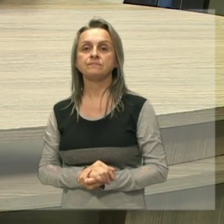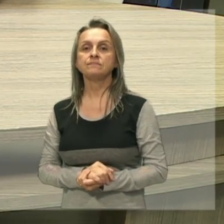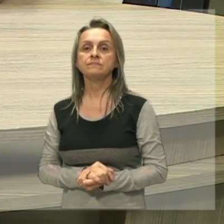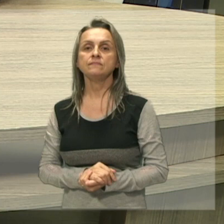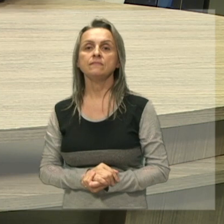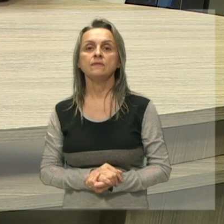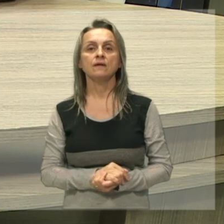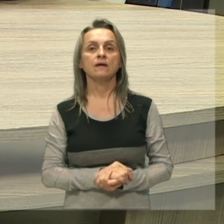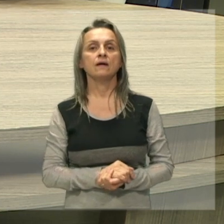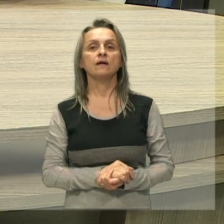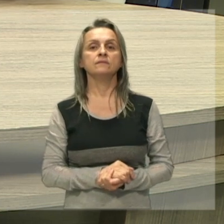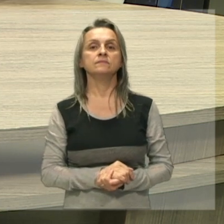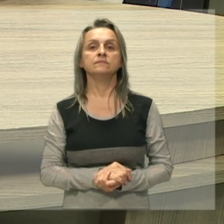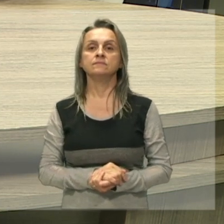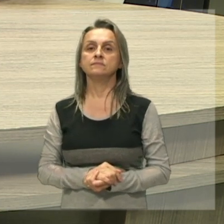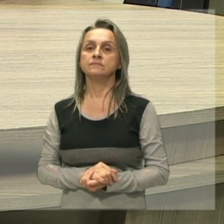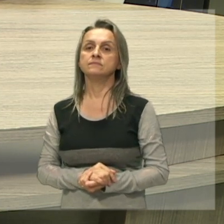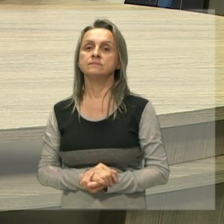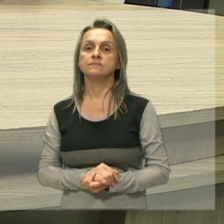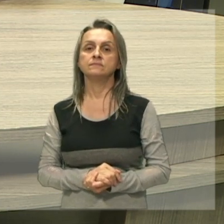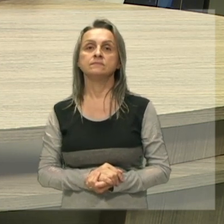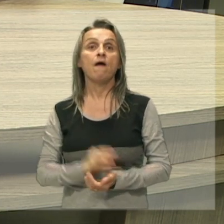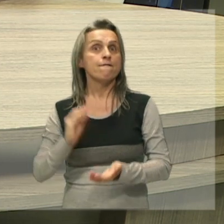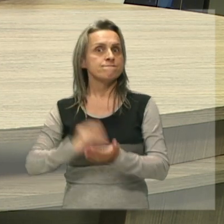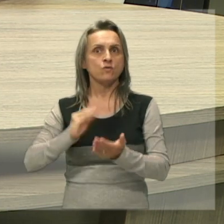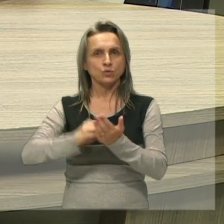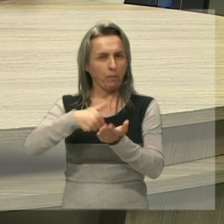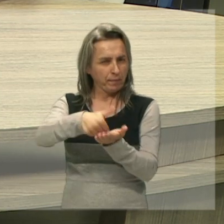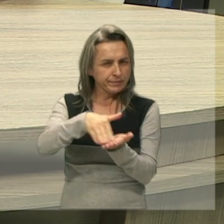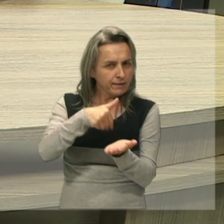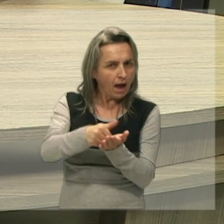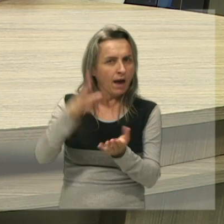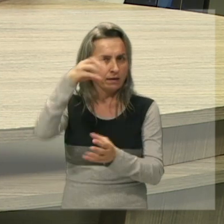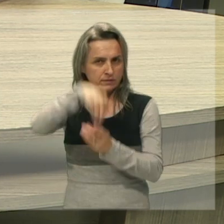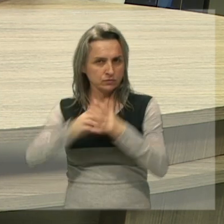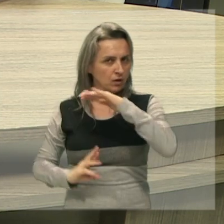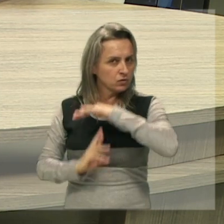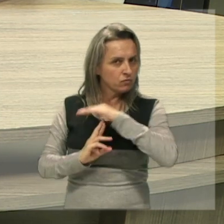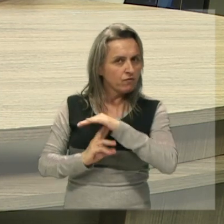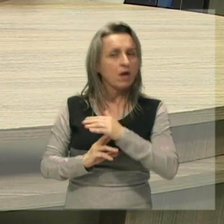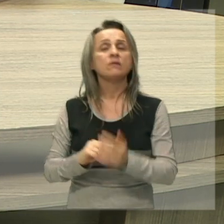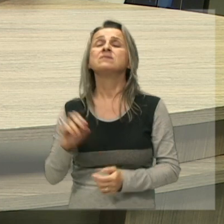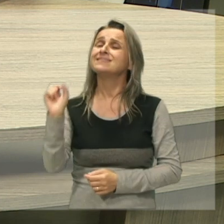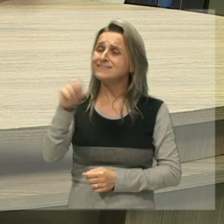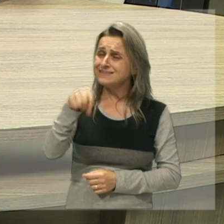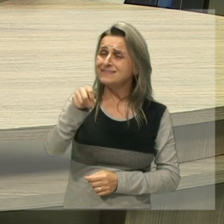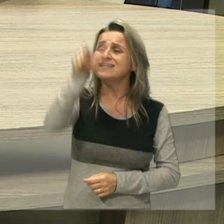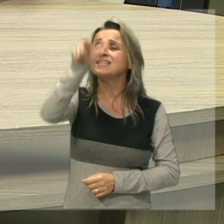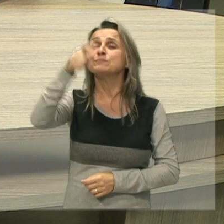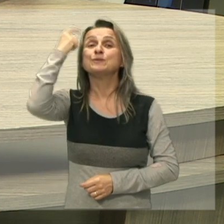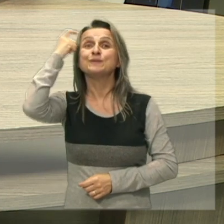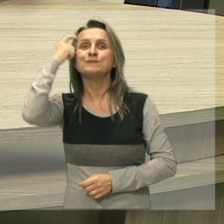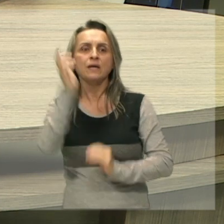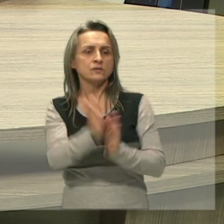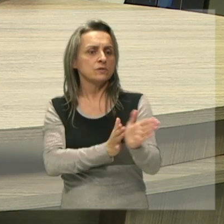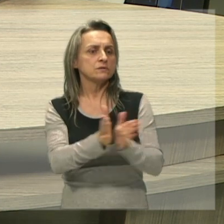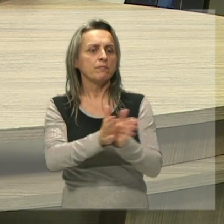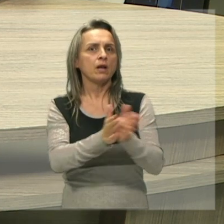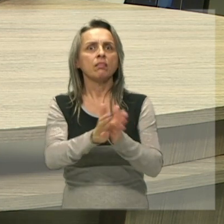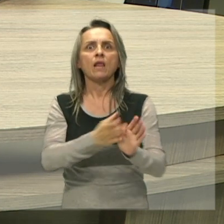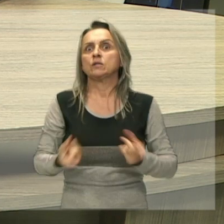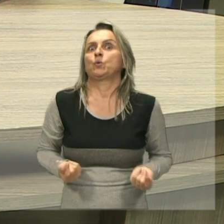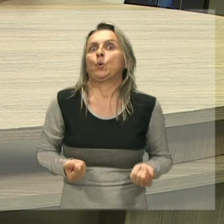que existir, mas ninguém pintou. Não, então assim, tem na cabeça que a acessibilidade custa muito dinheiro, que tem que derrubar a rodoviária, fazer